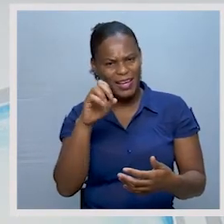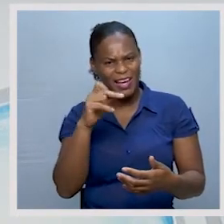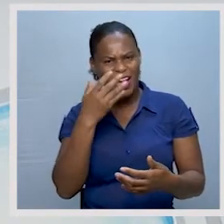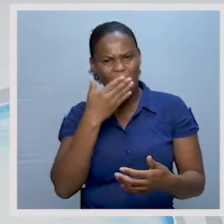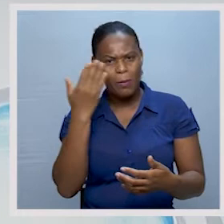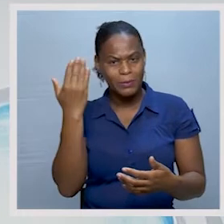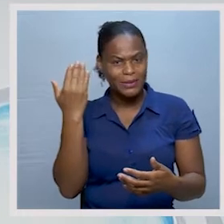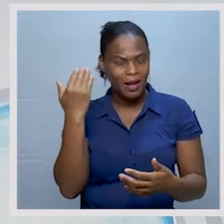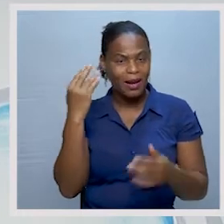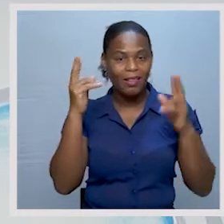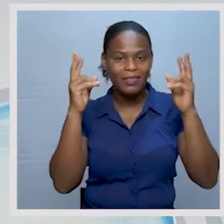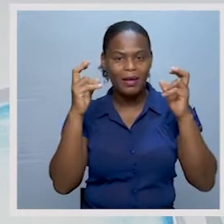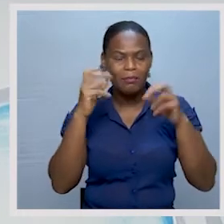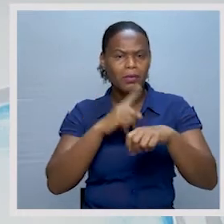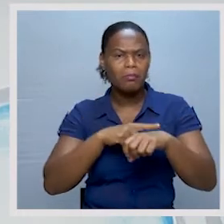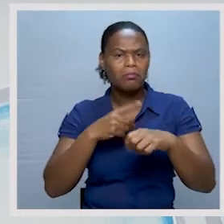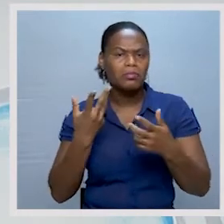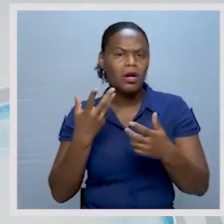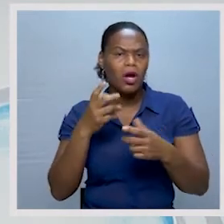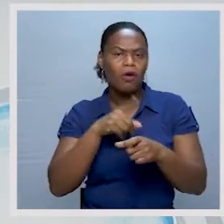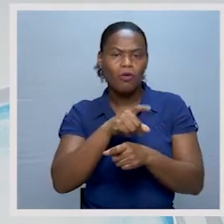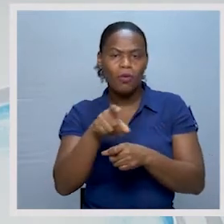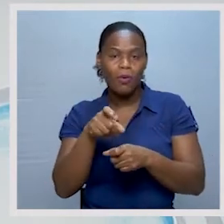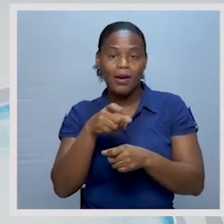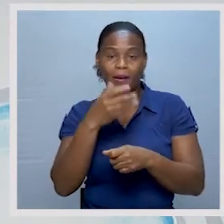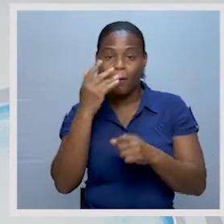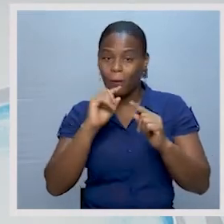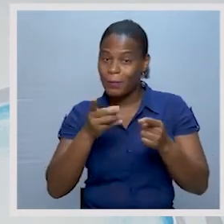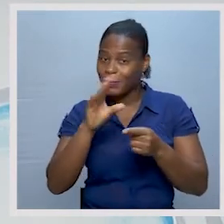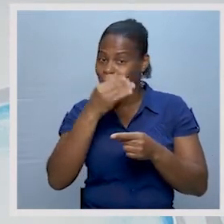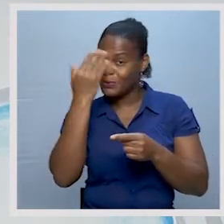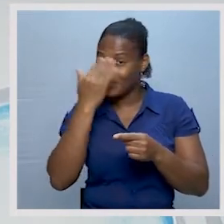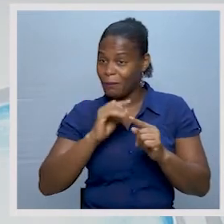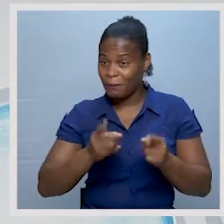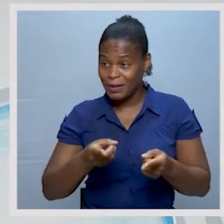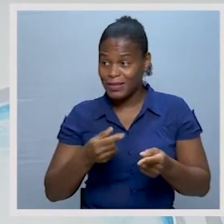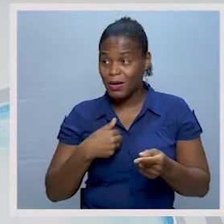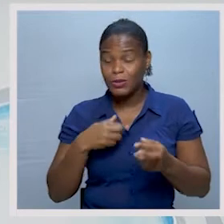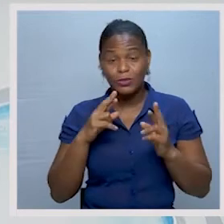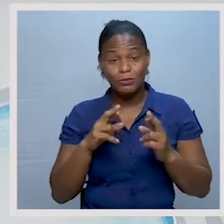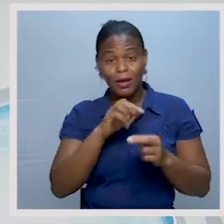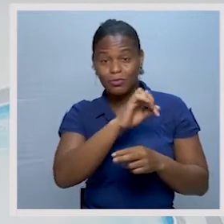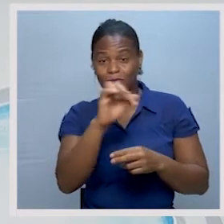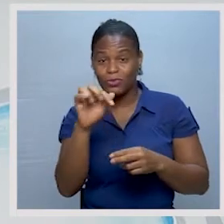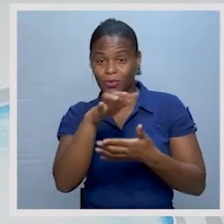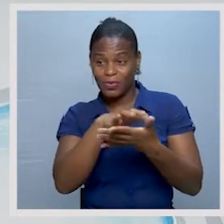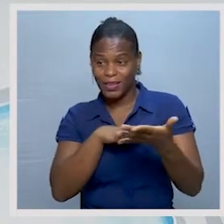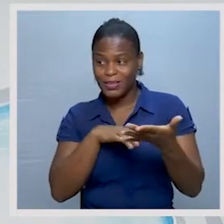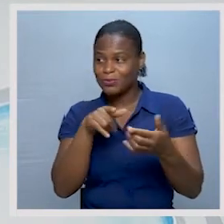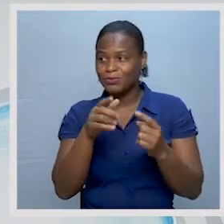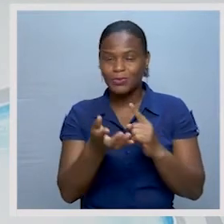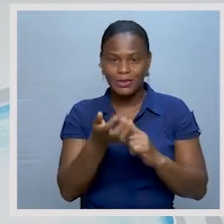passada, na era do coronavírus, e começa mais um dia. Eu espero que vocês, através desse